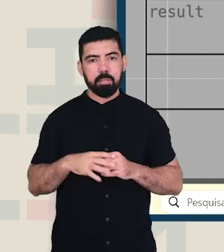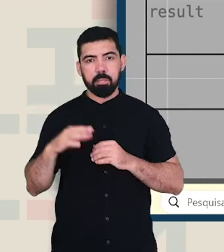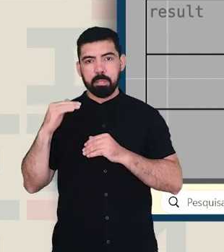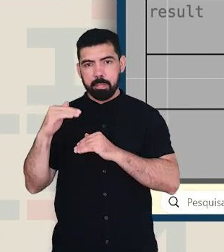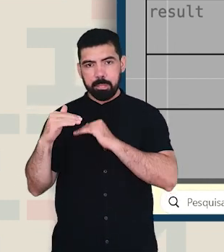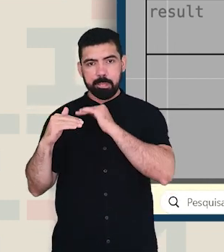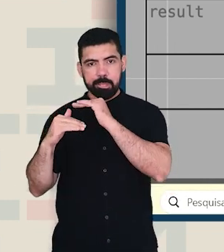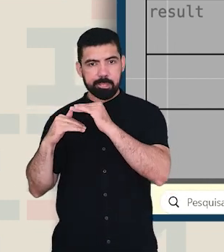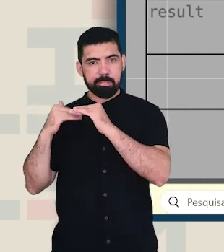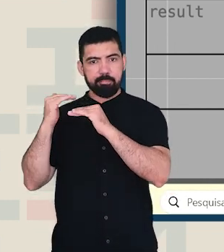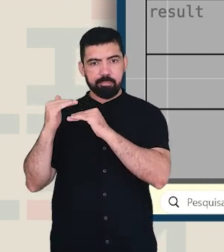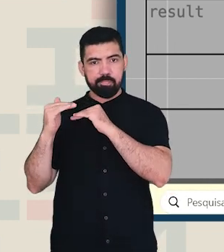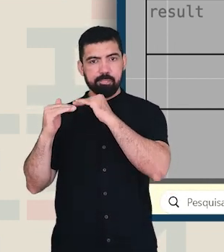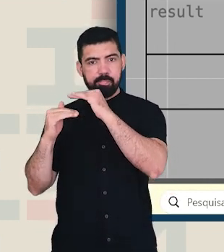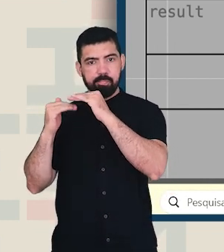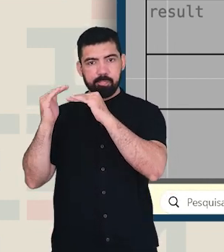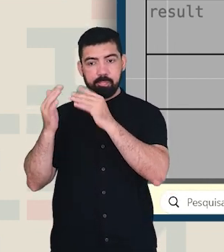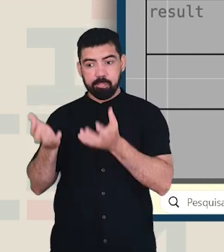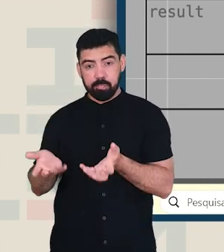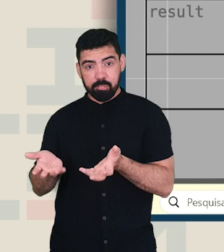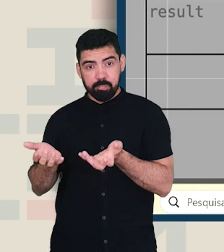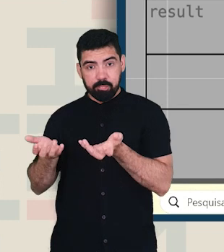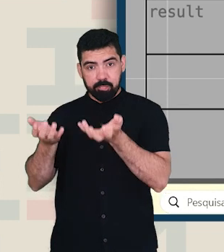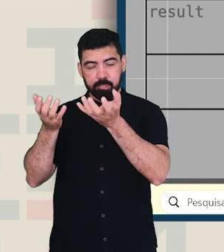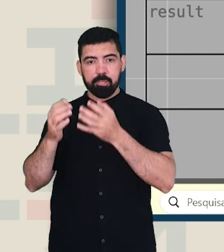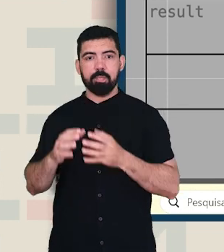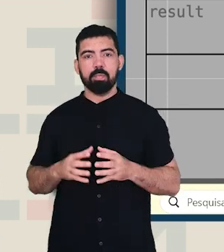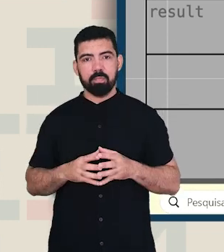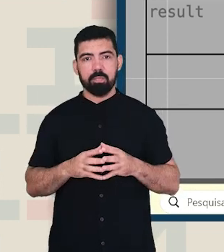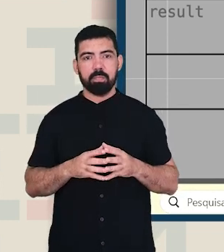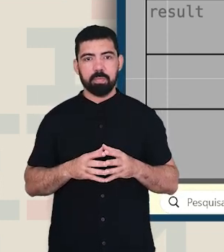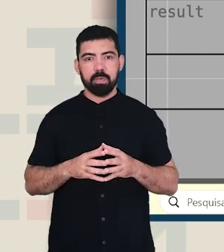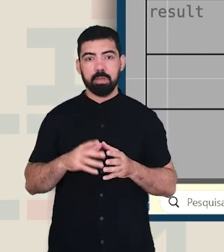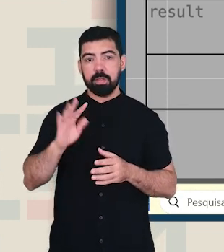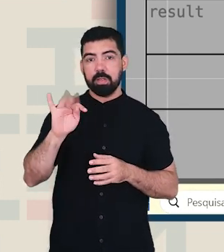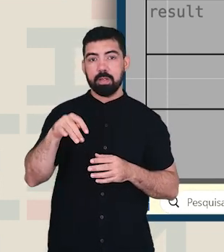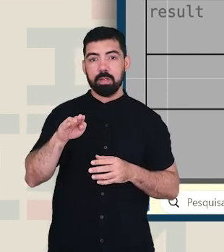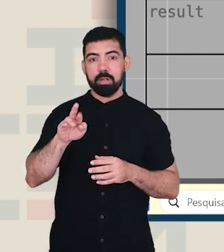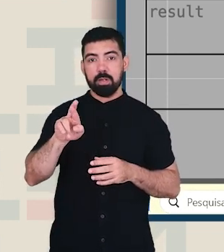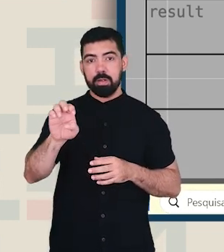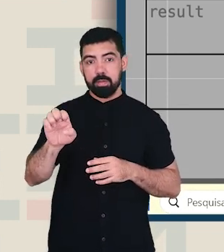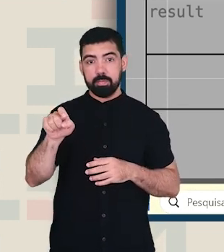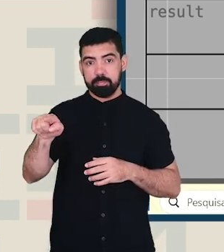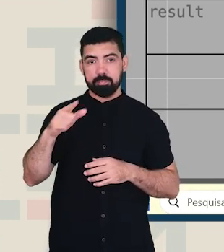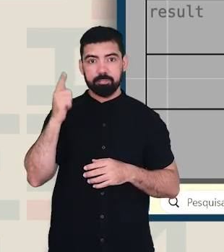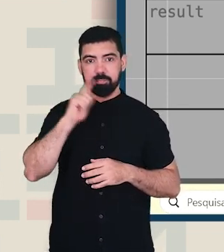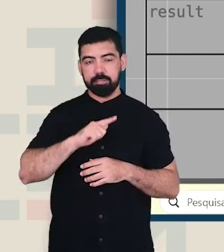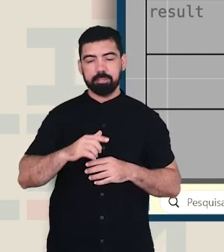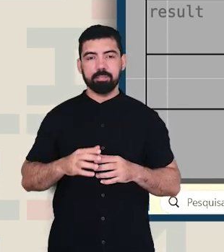parciais, ou seja, vai se enriquecendo o timbre.